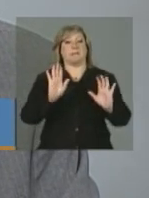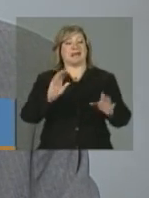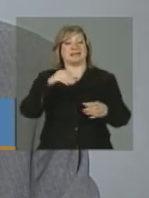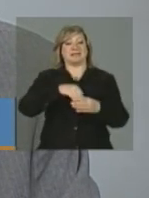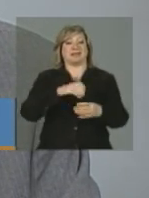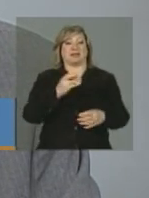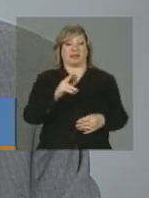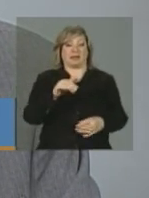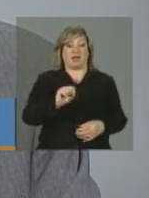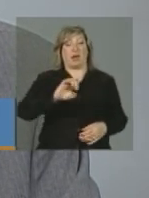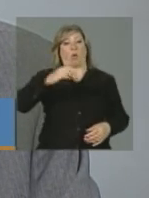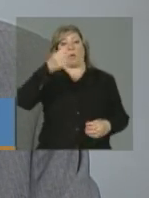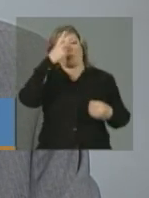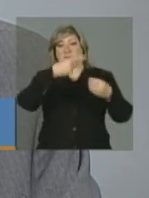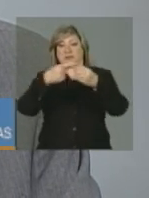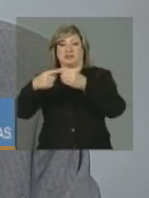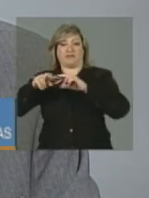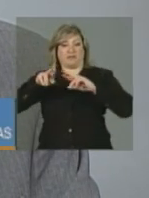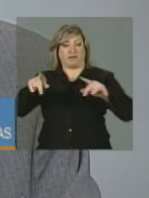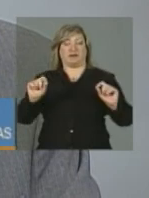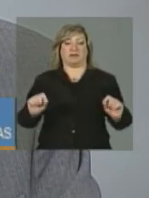ou em municípios diferentes. Isso,